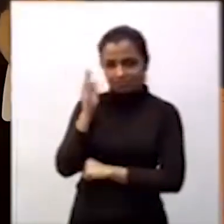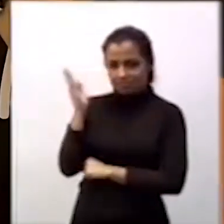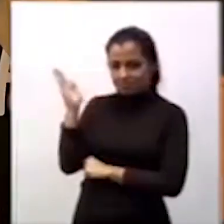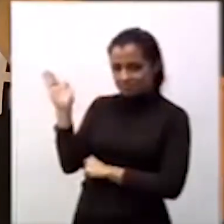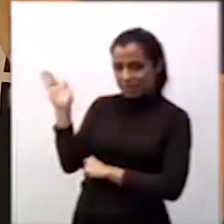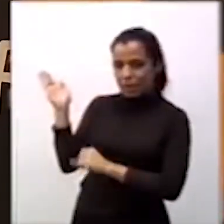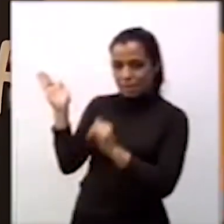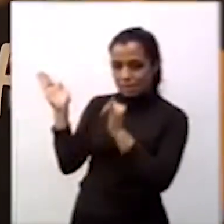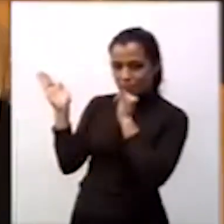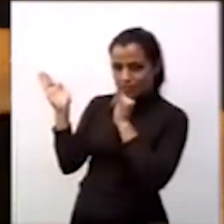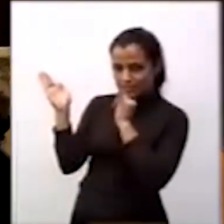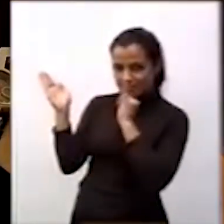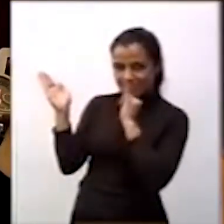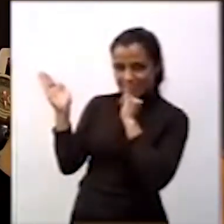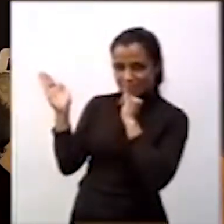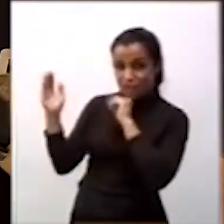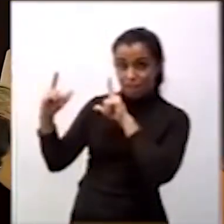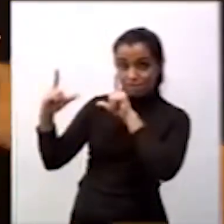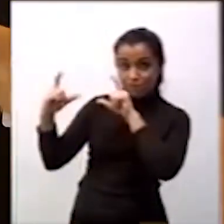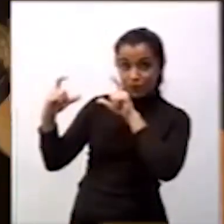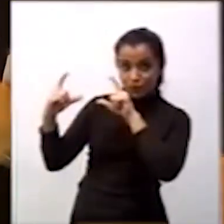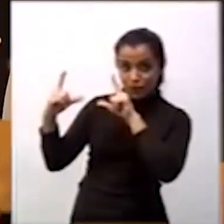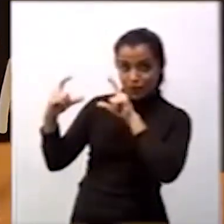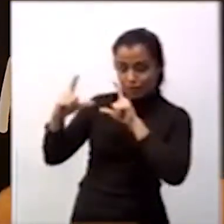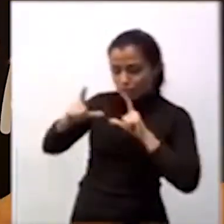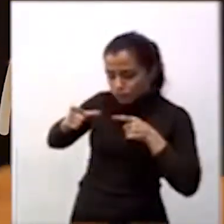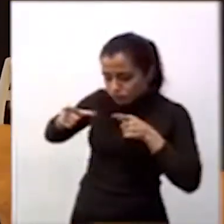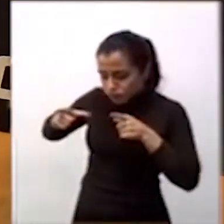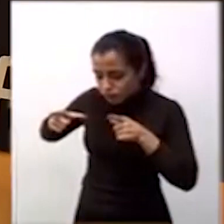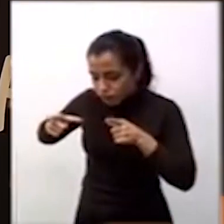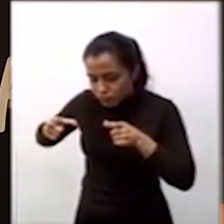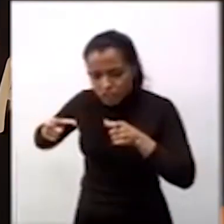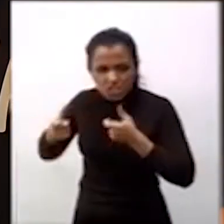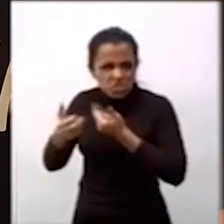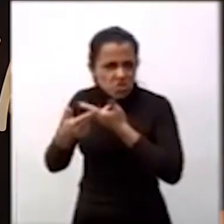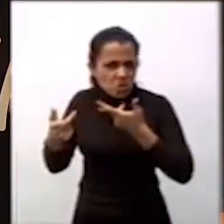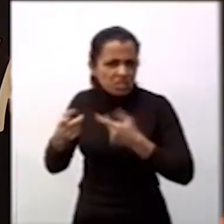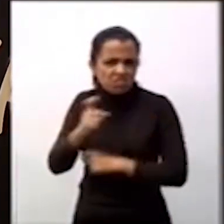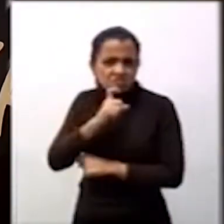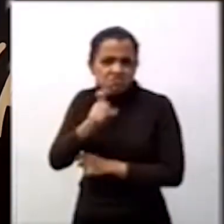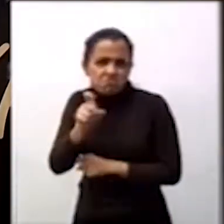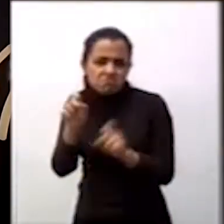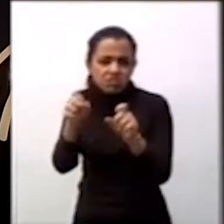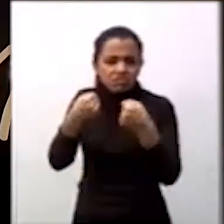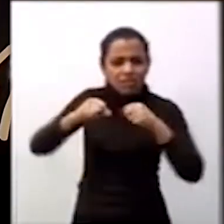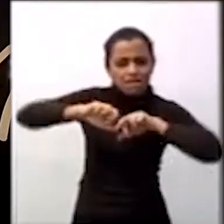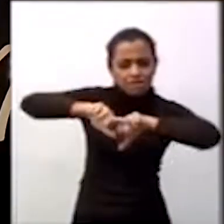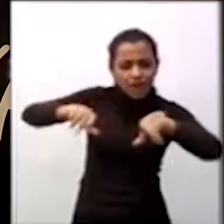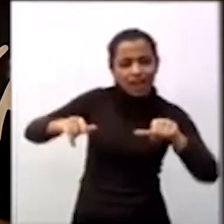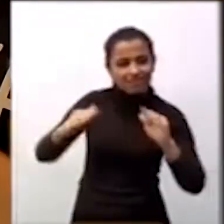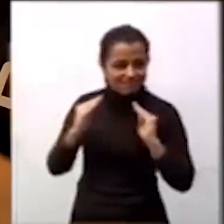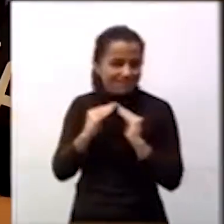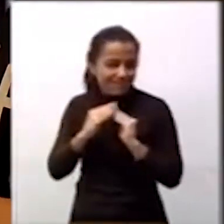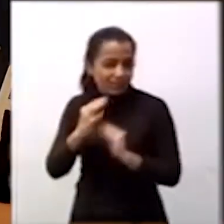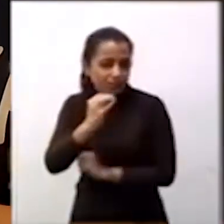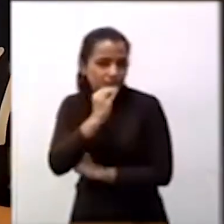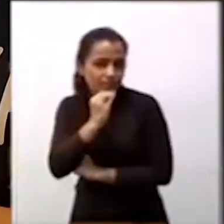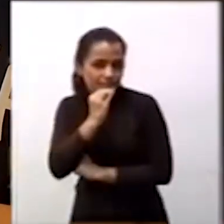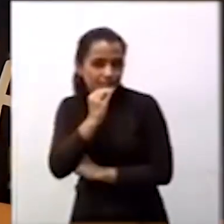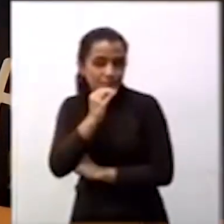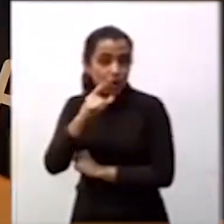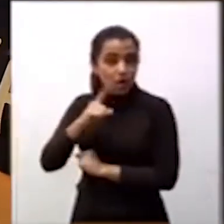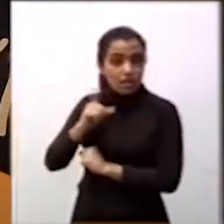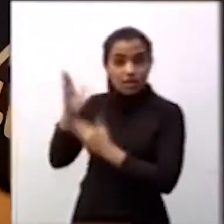eu fiz fotografia de eletrodomésticos que eu tinha em casa. Então, sempre você vai encontrar no aparelho uma